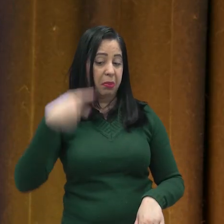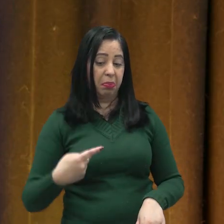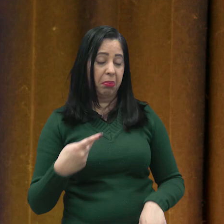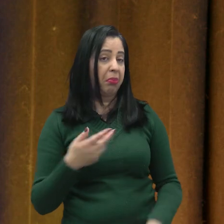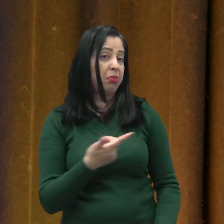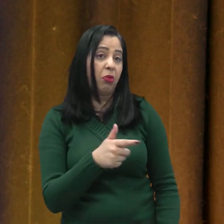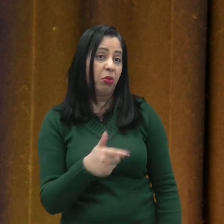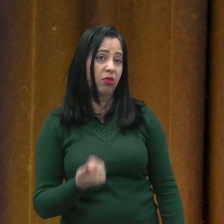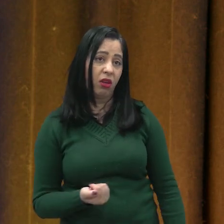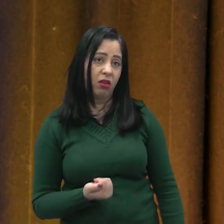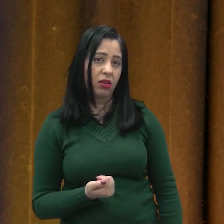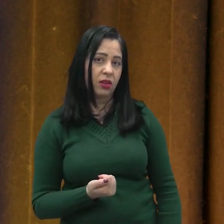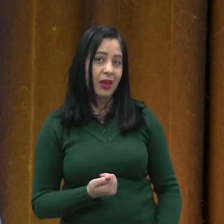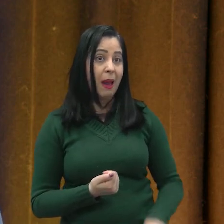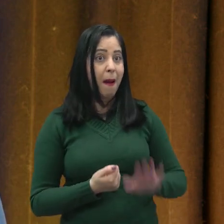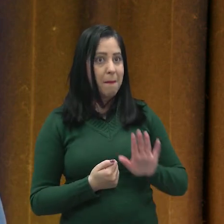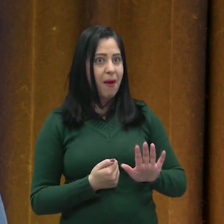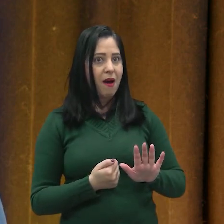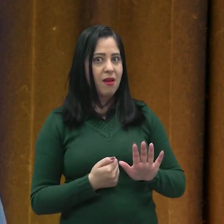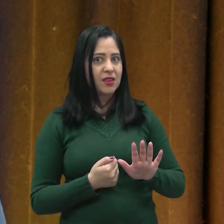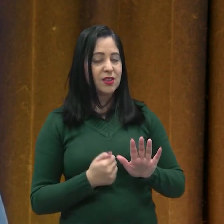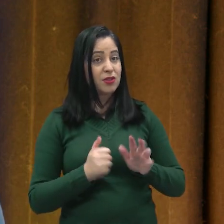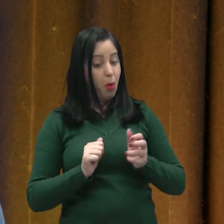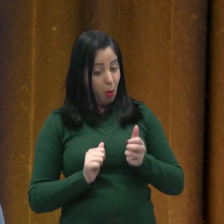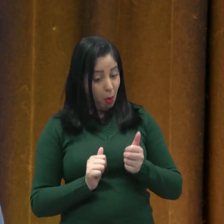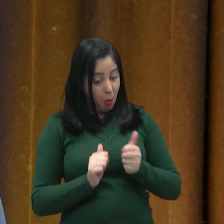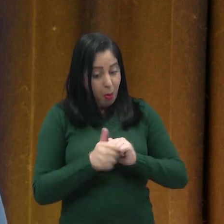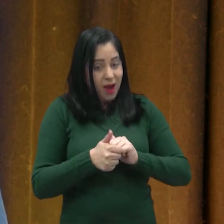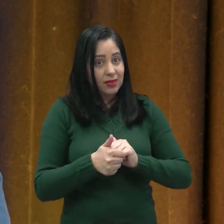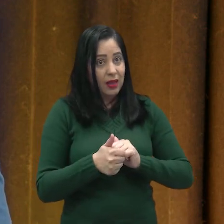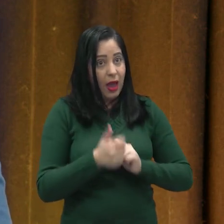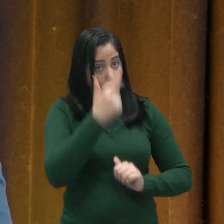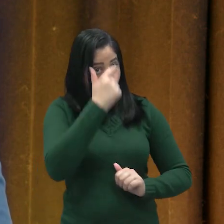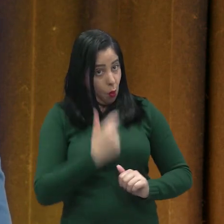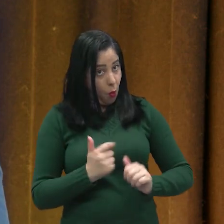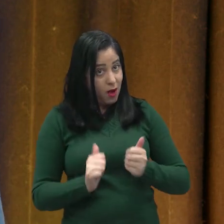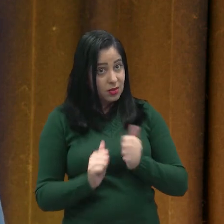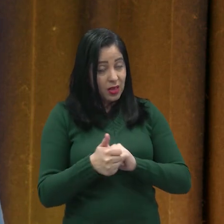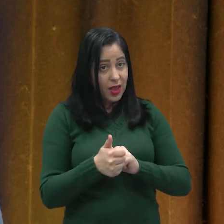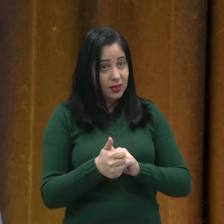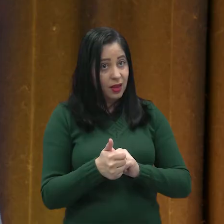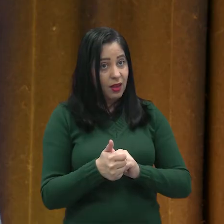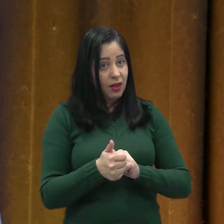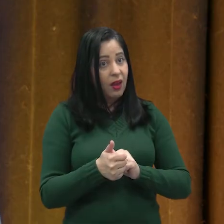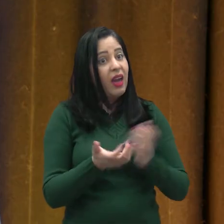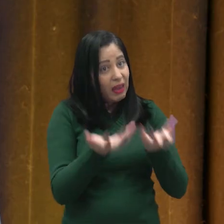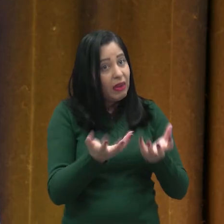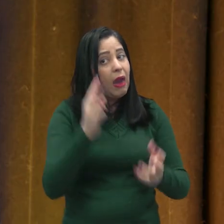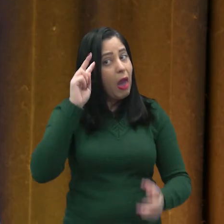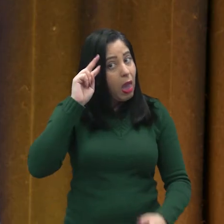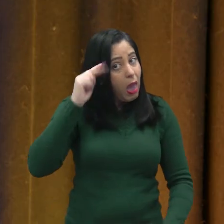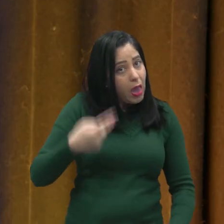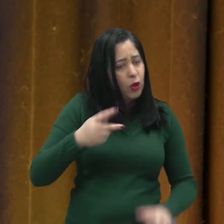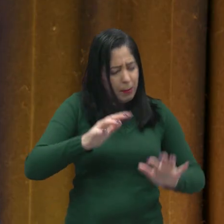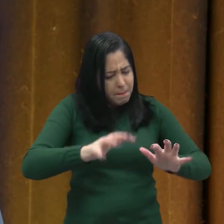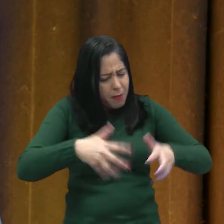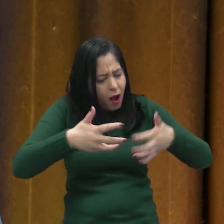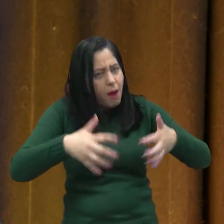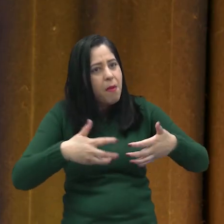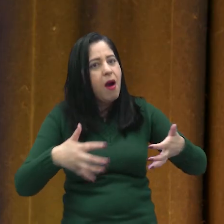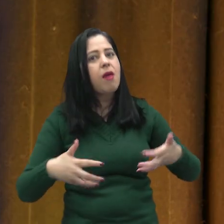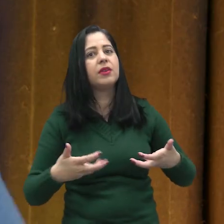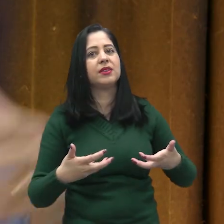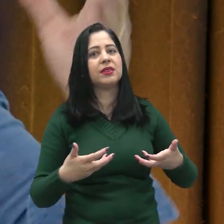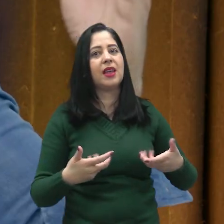reconhecimento. Sim. O atleta, ele espera muito, um reconhecimento. Eu acho que isso é o maior fator motivacional